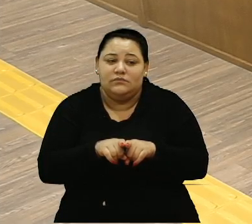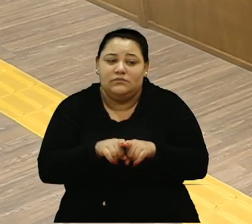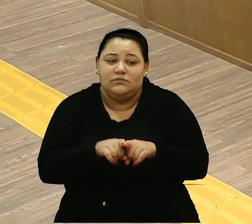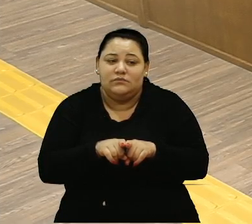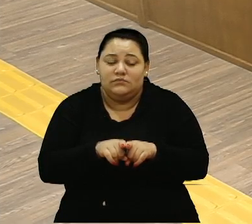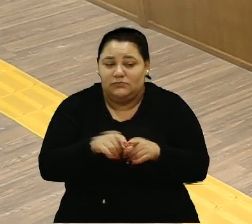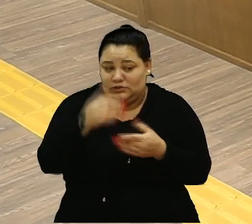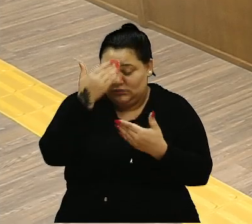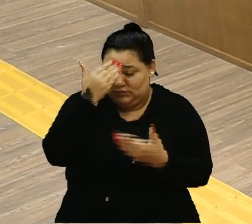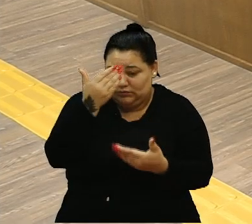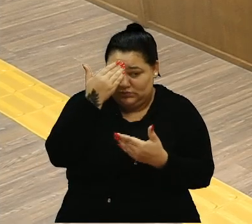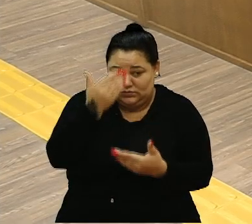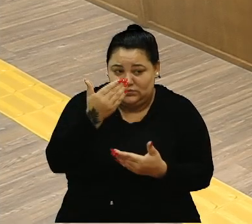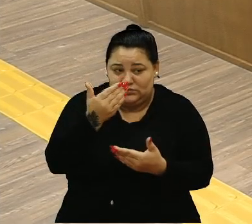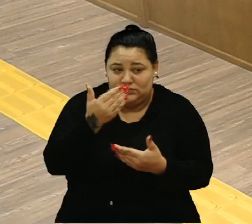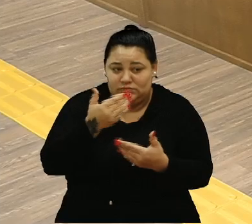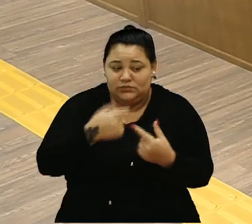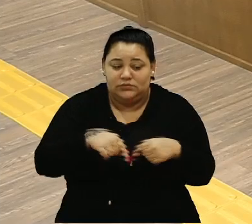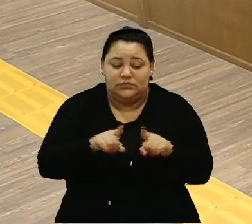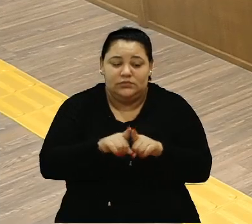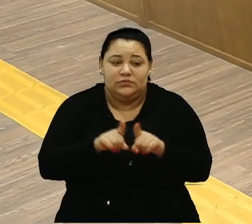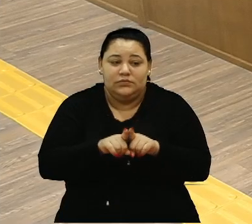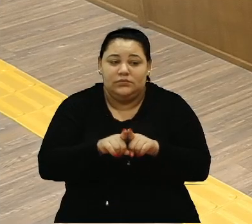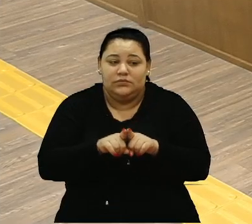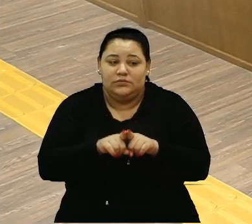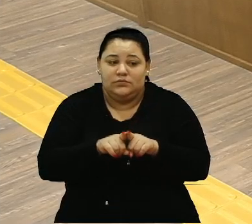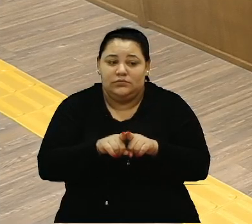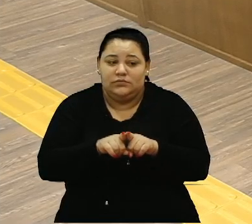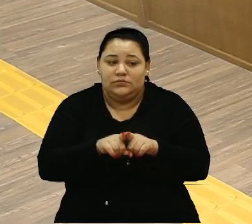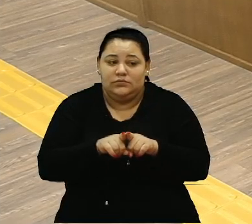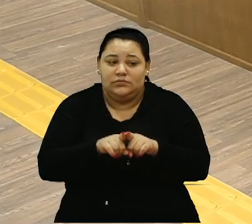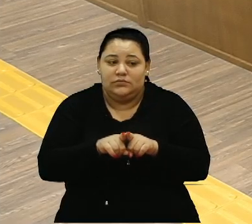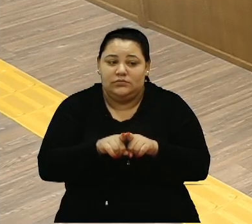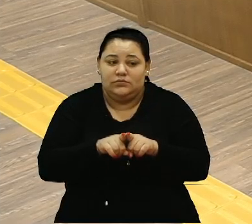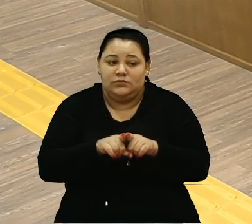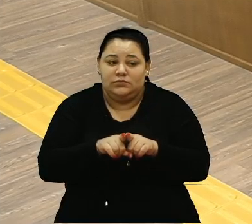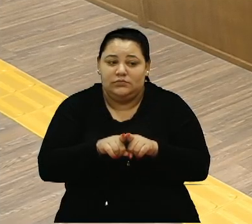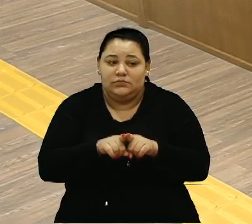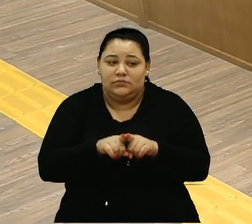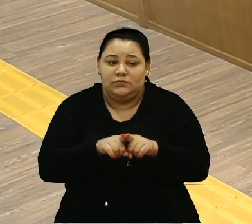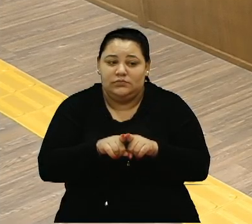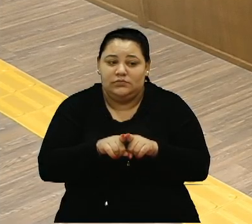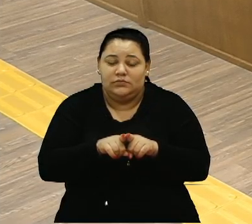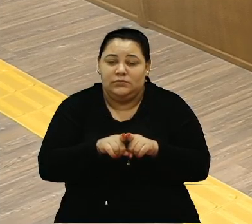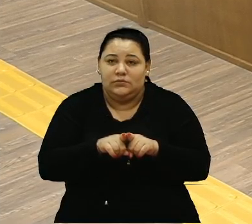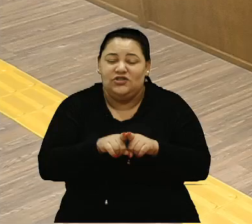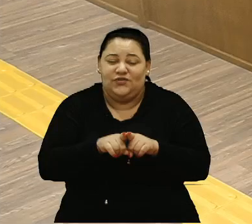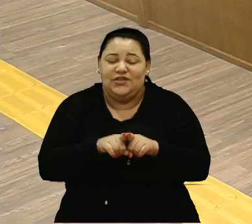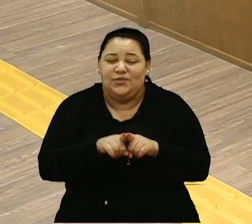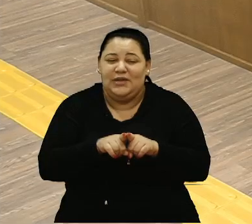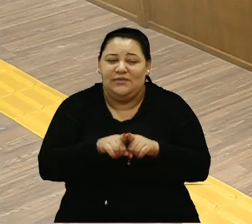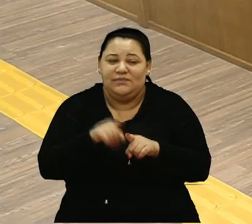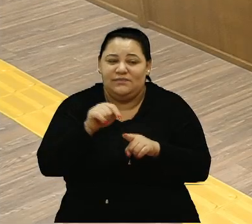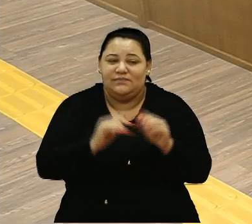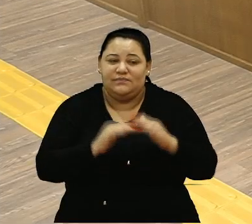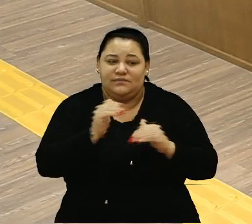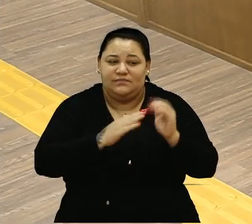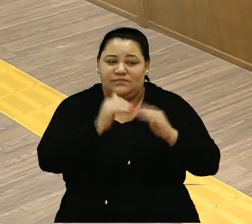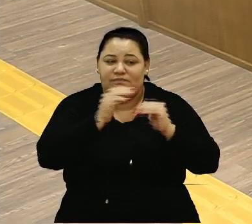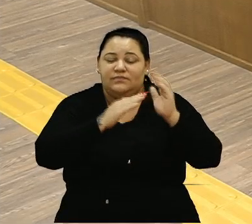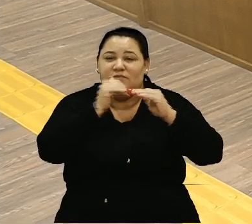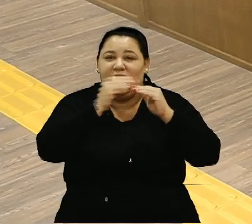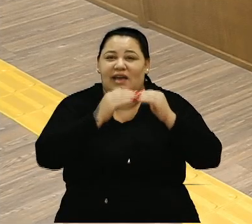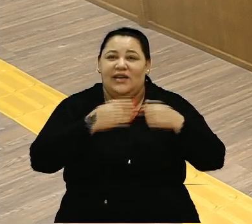Obrigado, vereadora Andressa. Quero te parabenizar pelo assunto. Você, como membro da Comissão de Desenvolvimento Urbano e Habitação, na qual